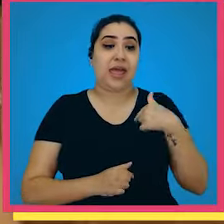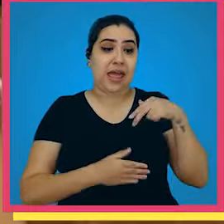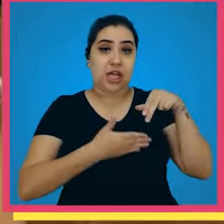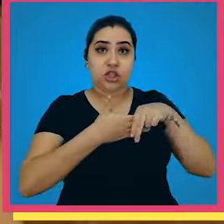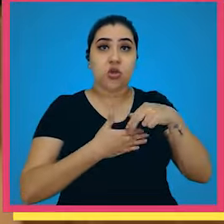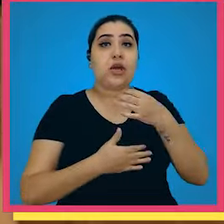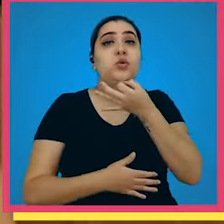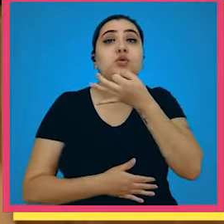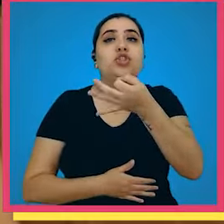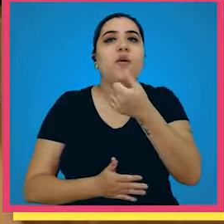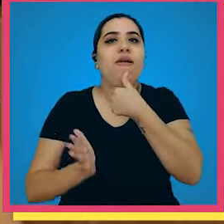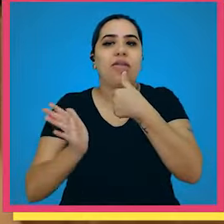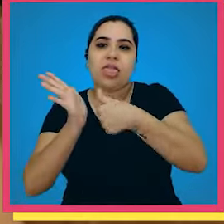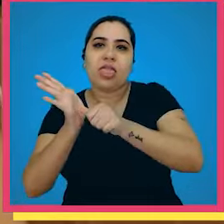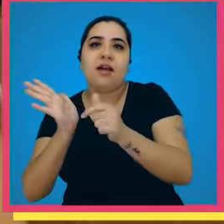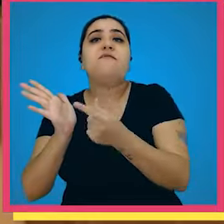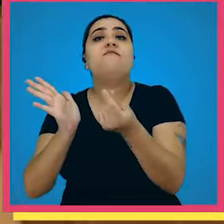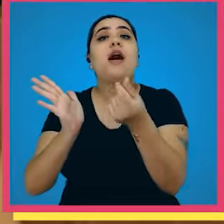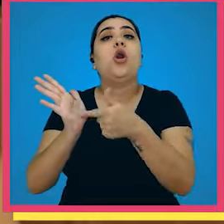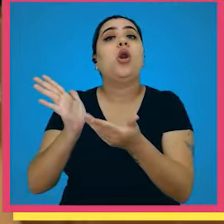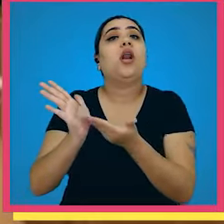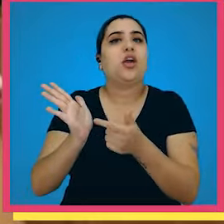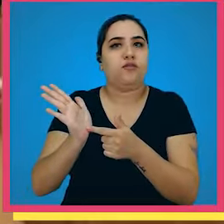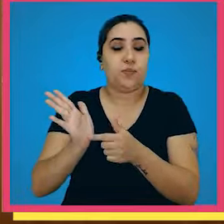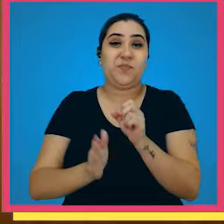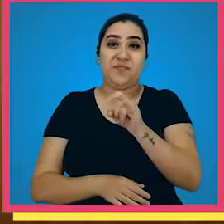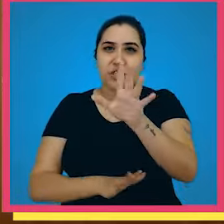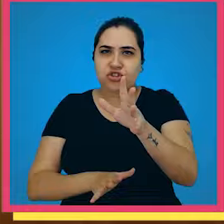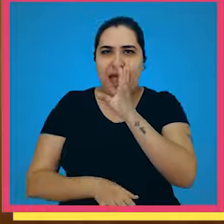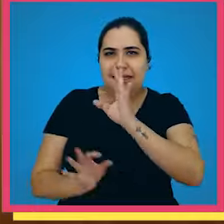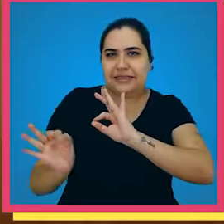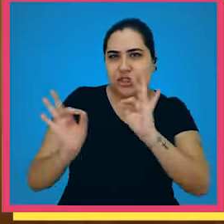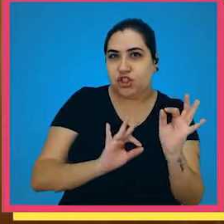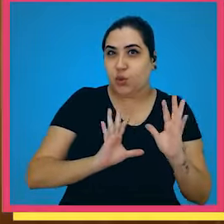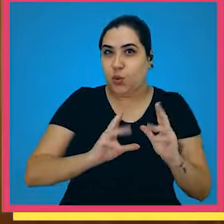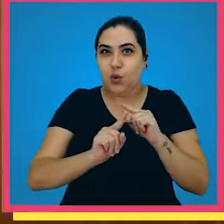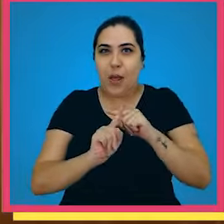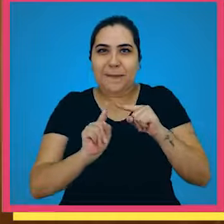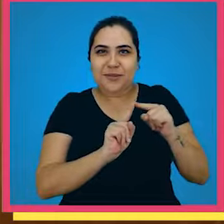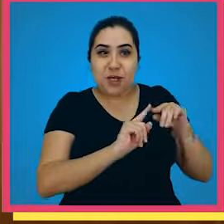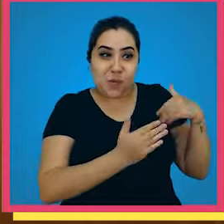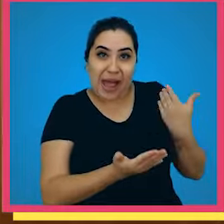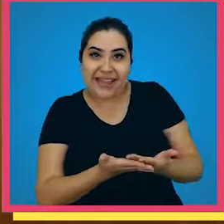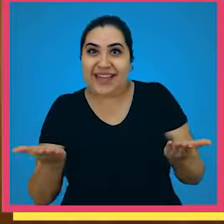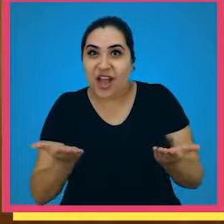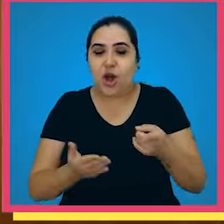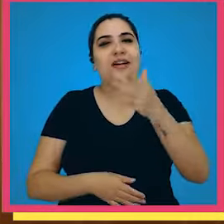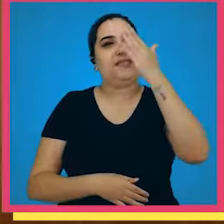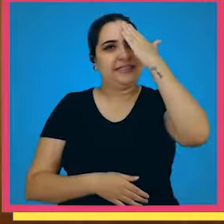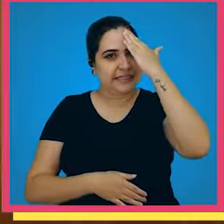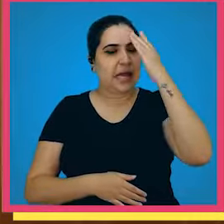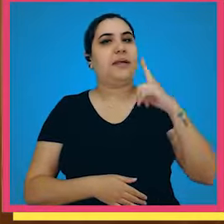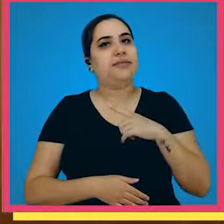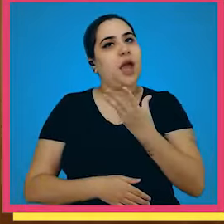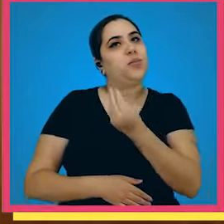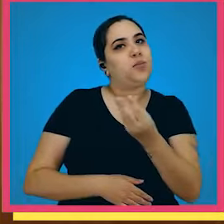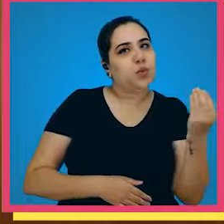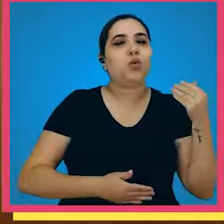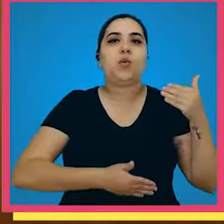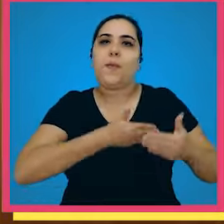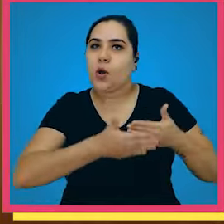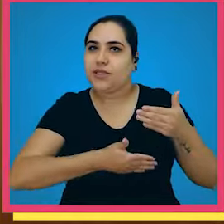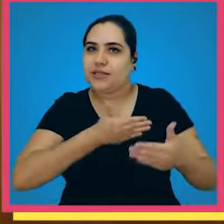editoras sugerem que as livrarias e lojas cobrem pelo livro. E se você já assistiu todos os episódios até agora, você sabe que existem